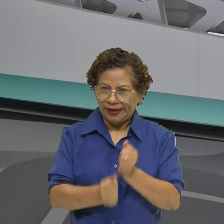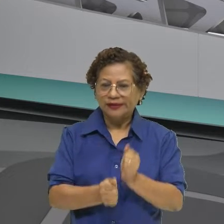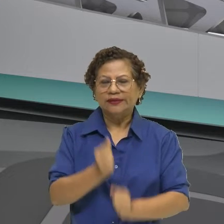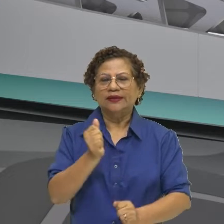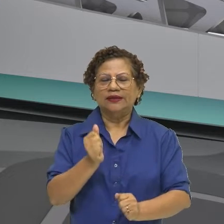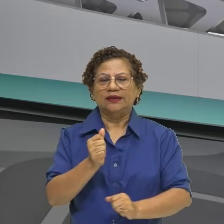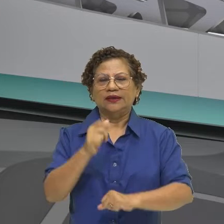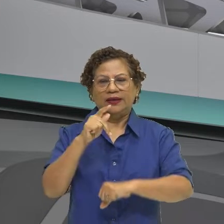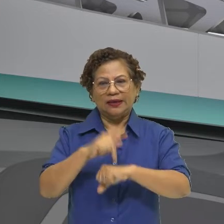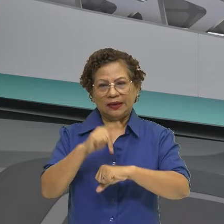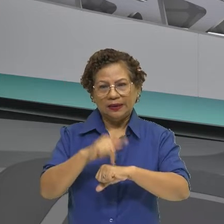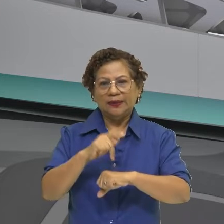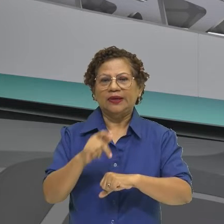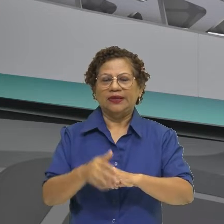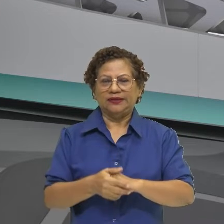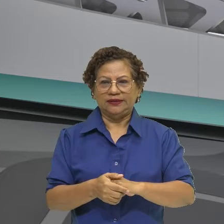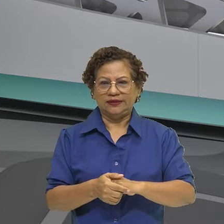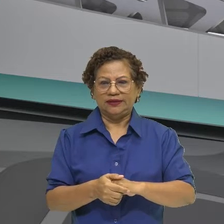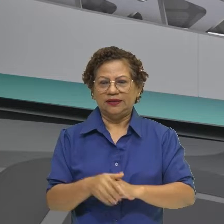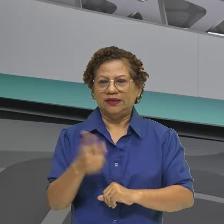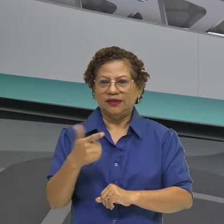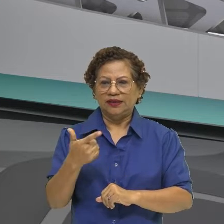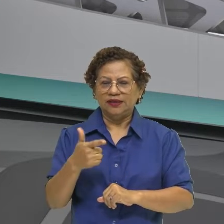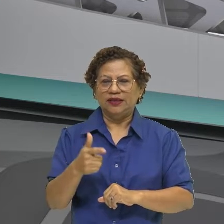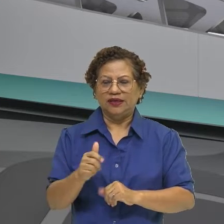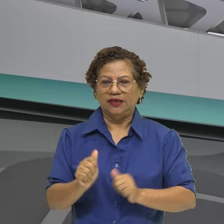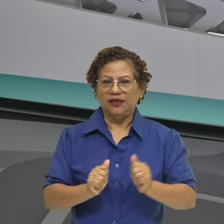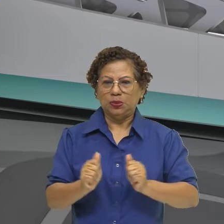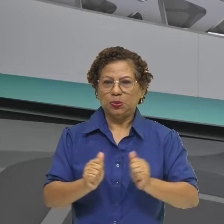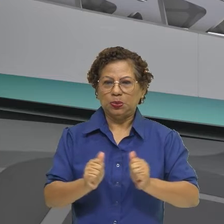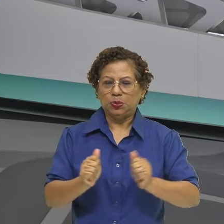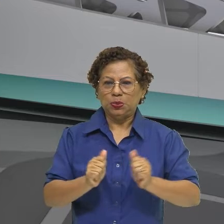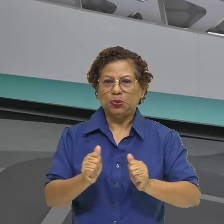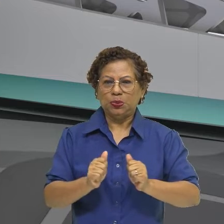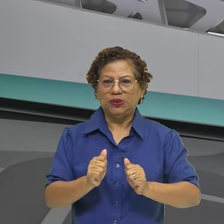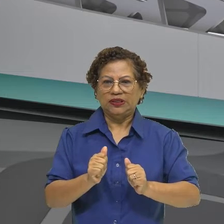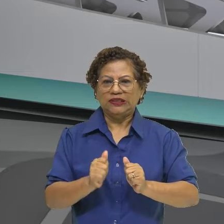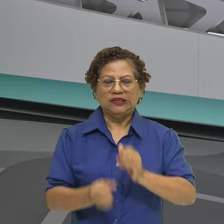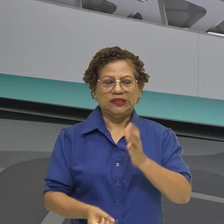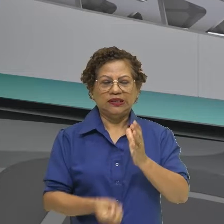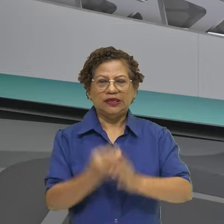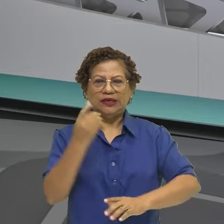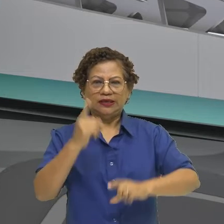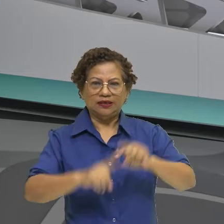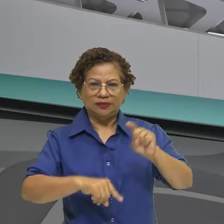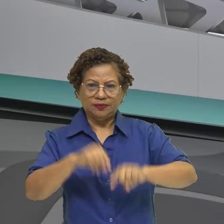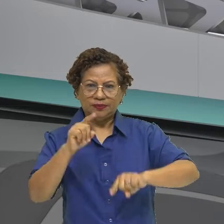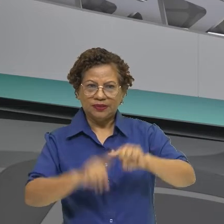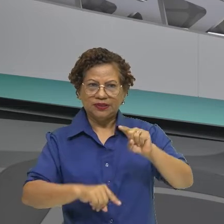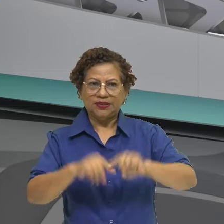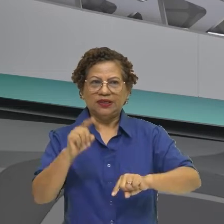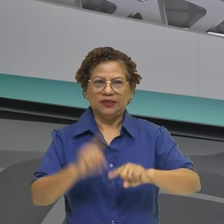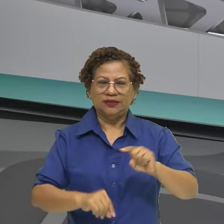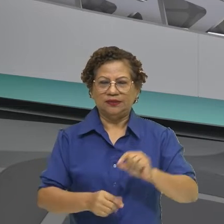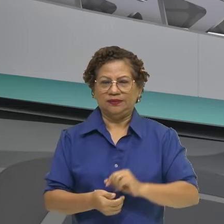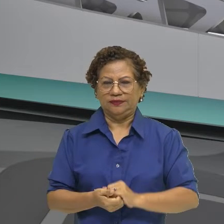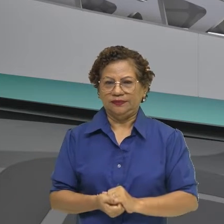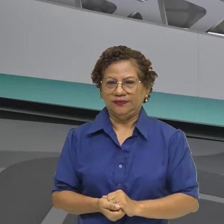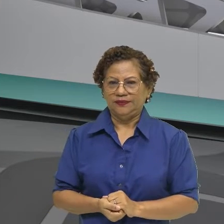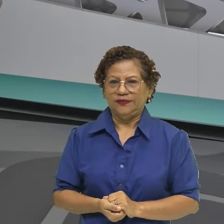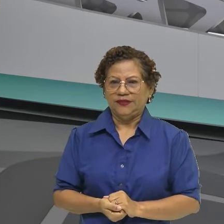pedra, e cortava, ele não tinha o domínio, certo? De criar objetos. Então, esse aqui é o